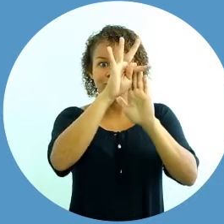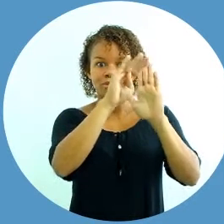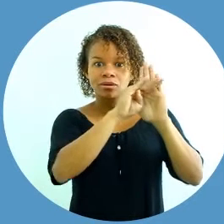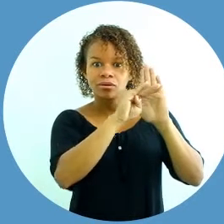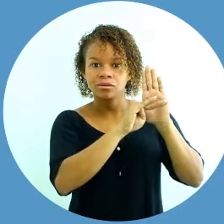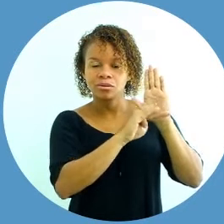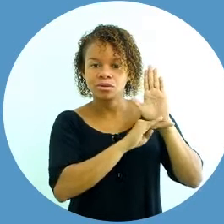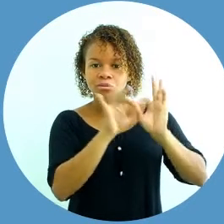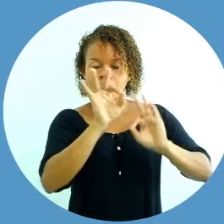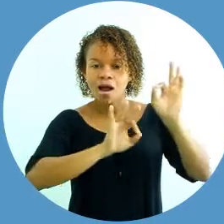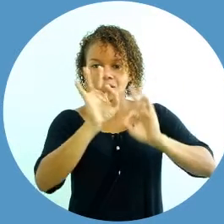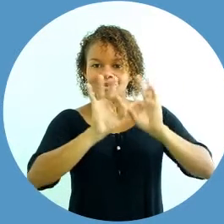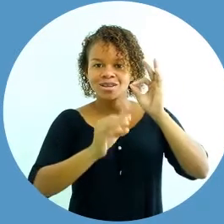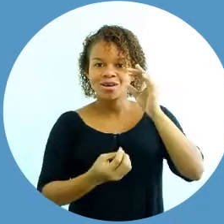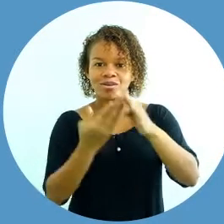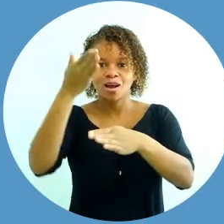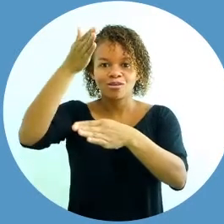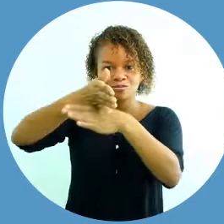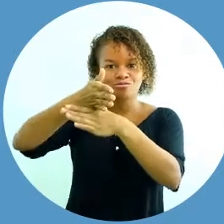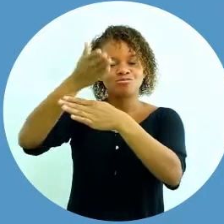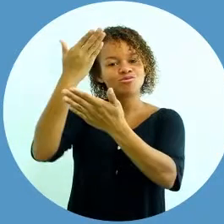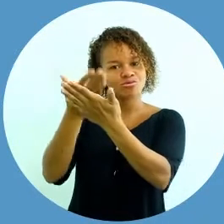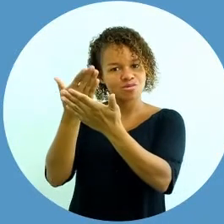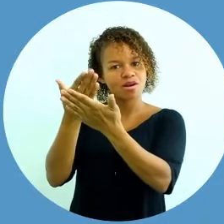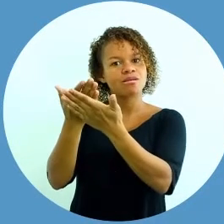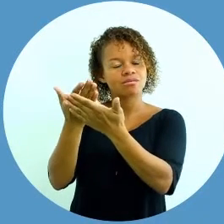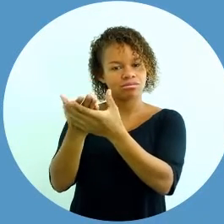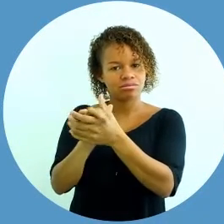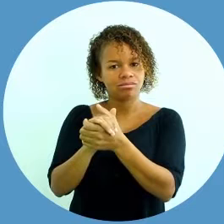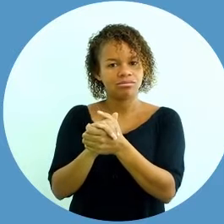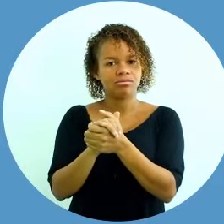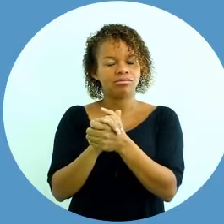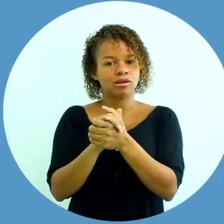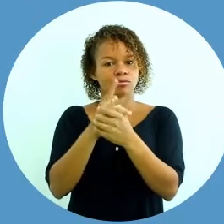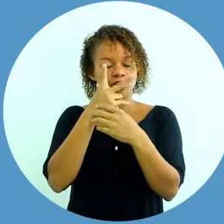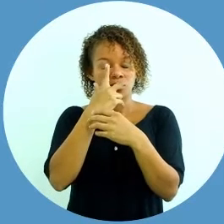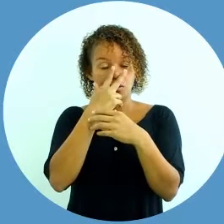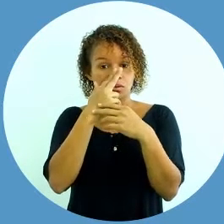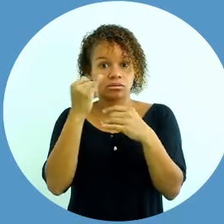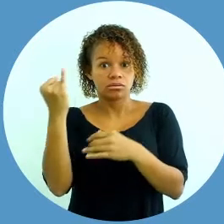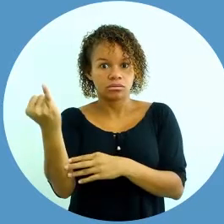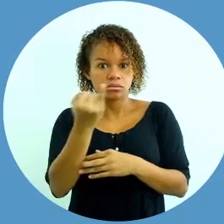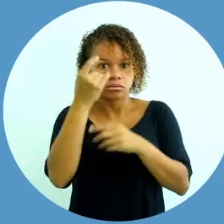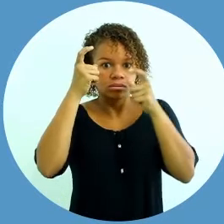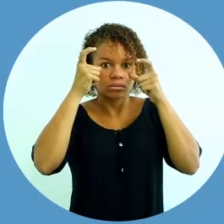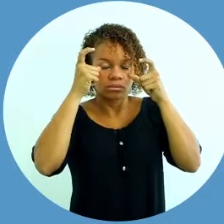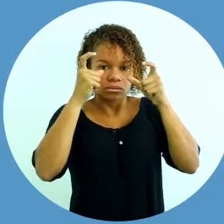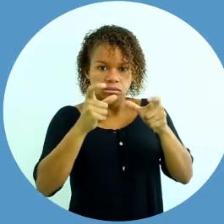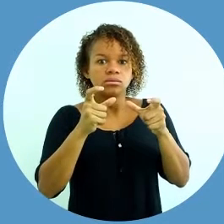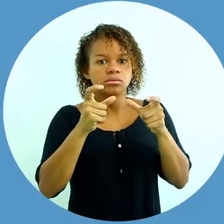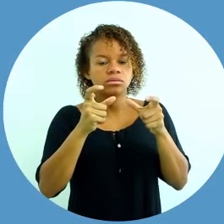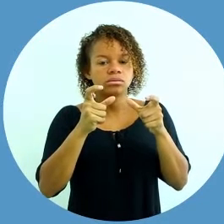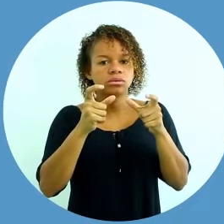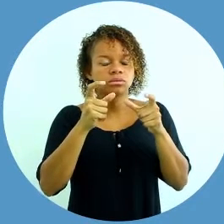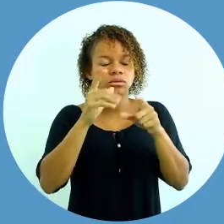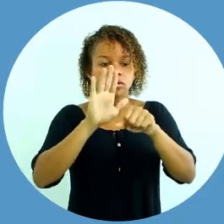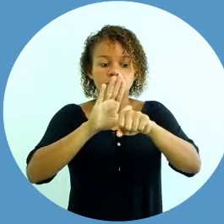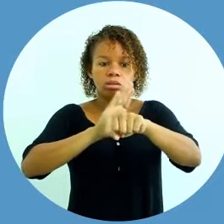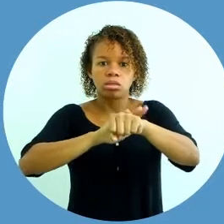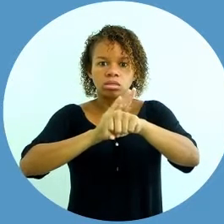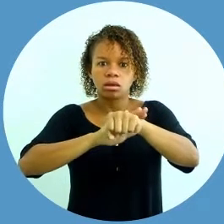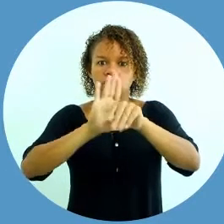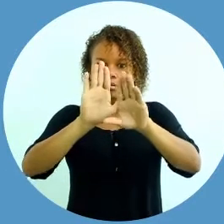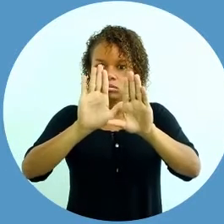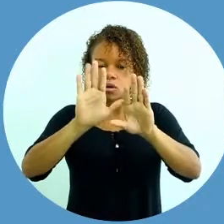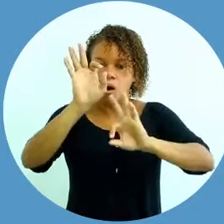você deve fazer para a produção da videoaula. Portanto, requer muita atenção e que você considere levar um